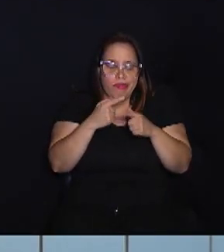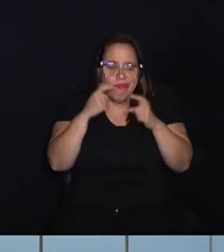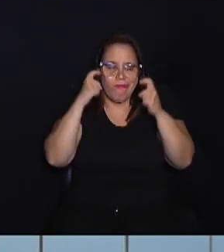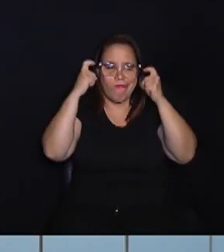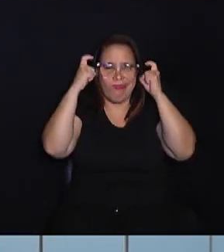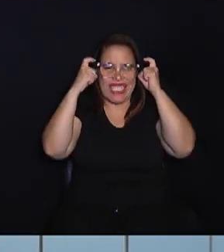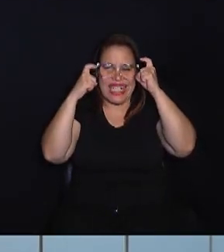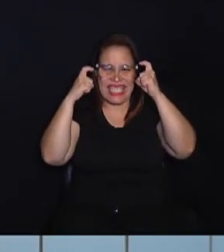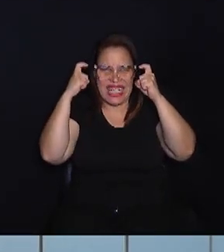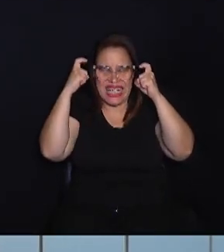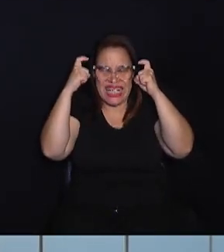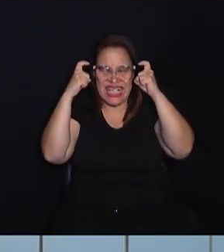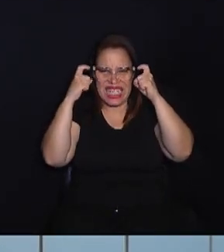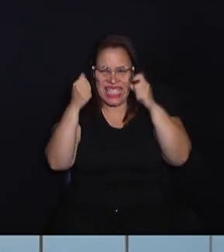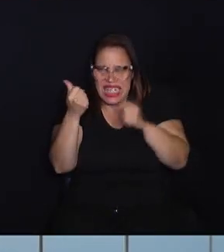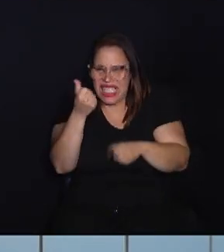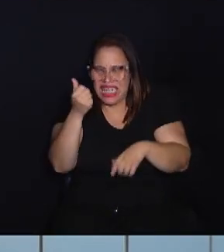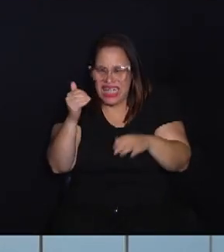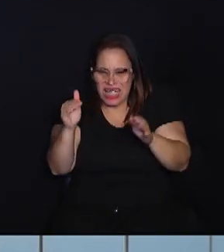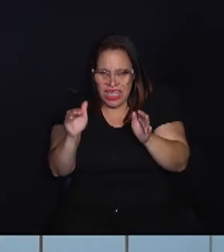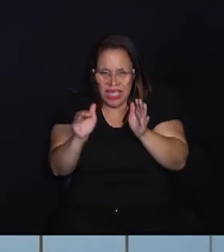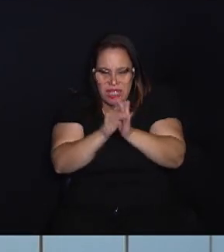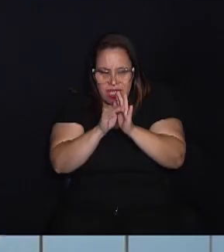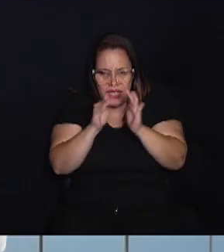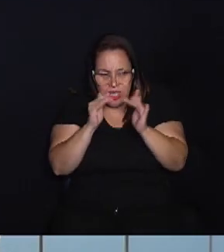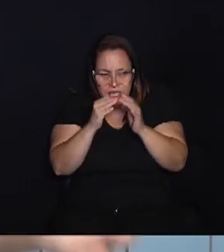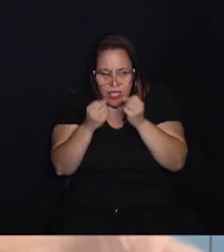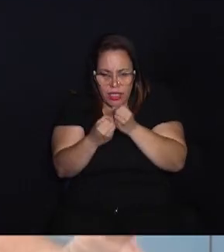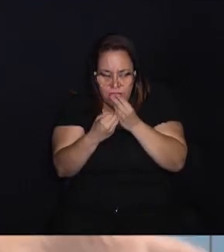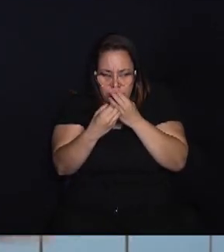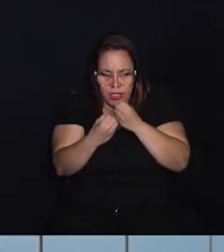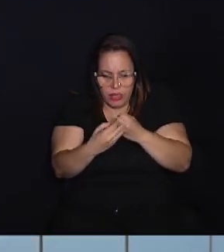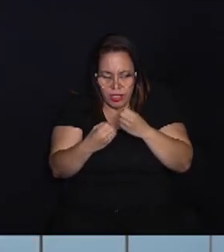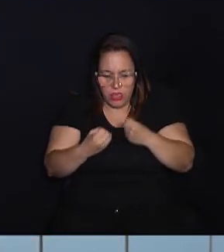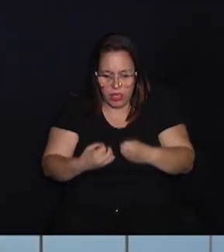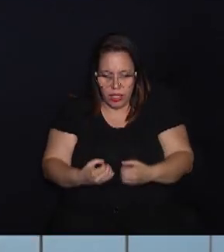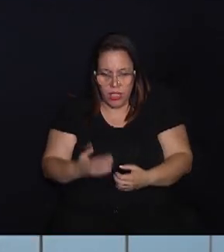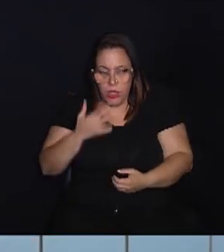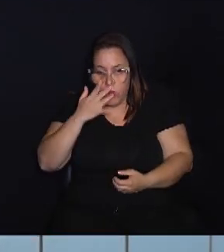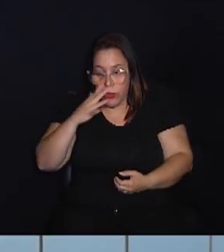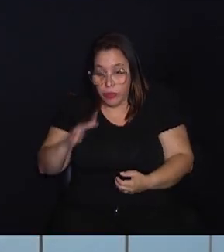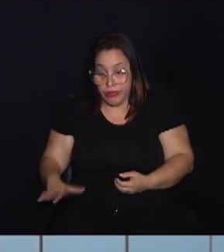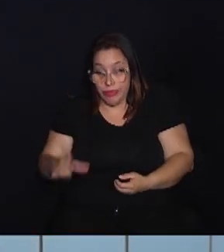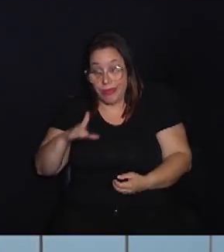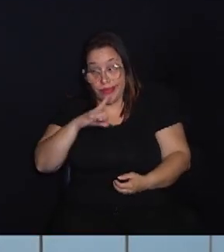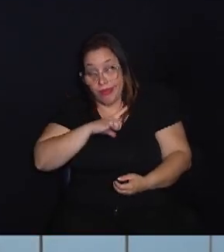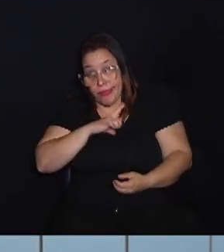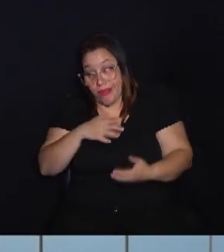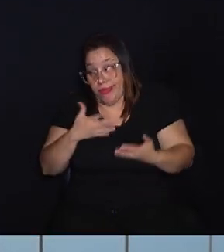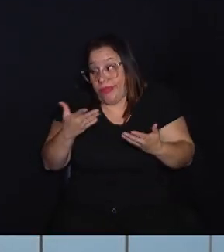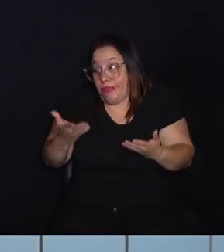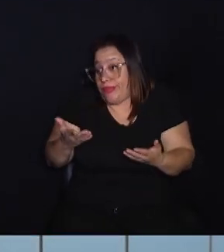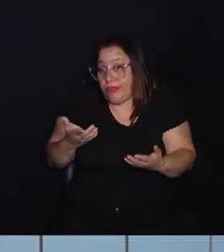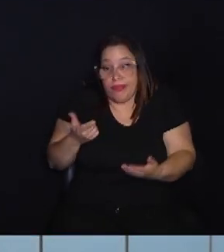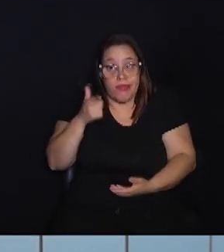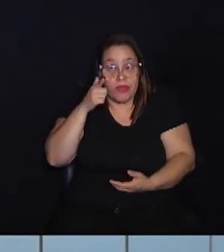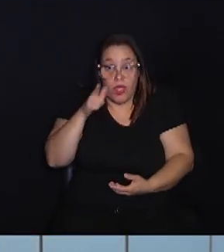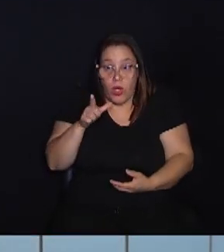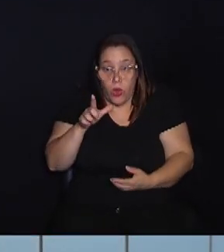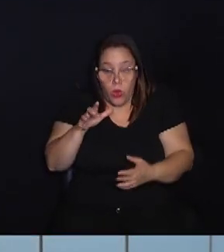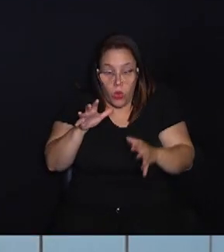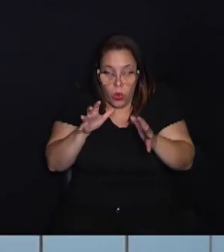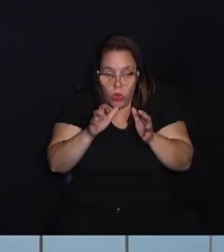né? Primeiro, o acesso ao conteúdo das informações que essas crianças desde pequeno têm, que muitas vezes você não consegue